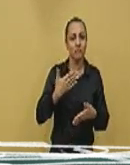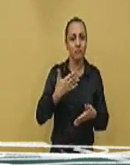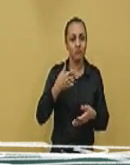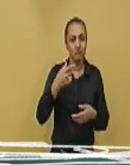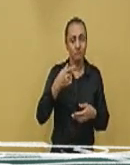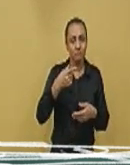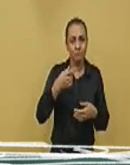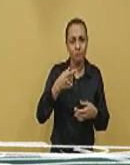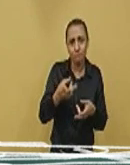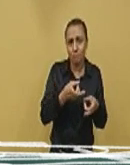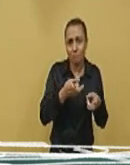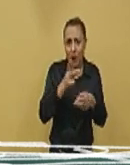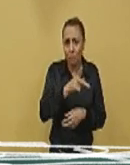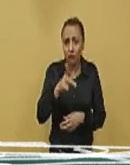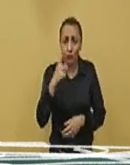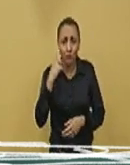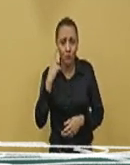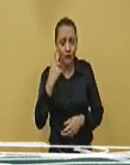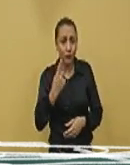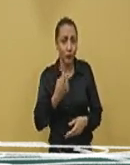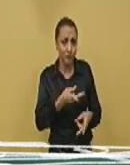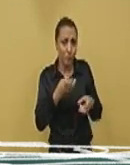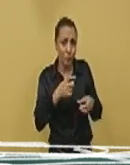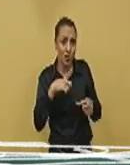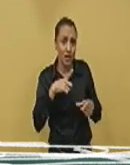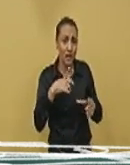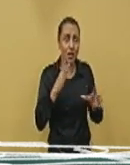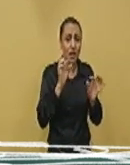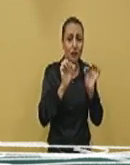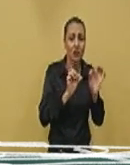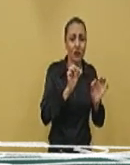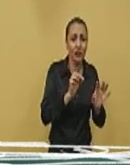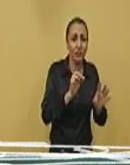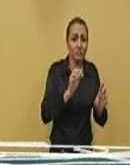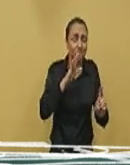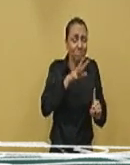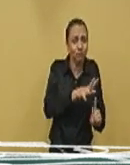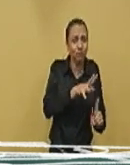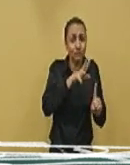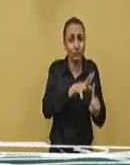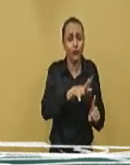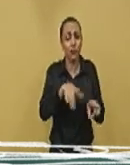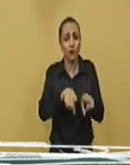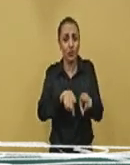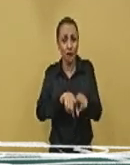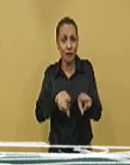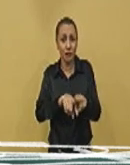racial. Depois de várias indas e vindas à reitoria,